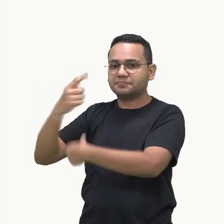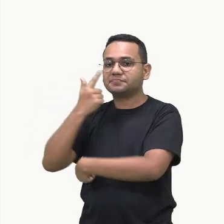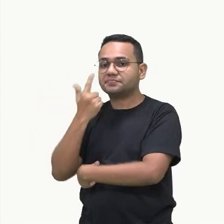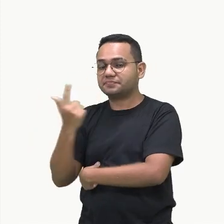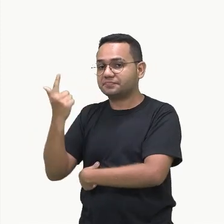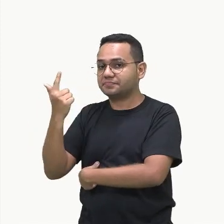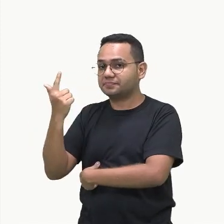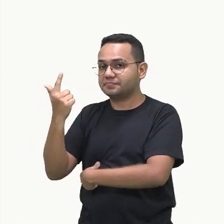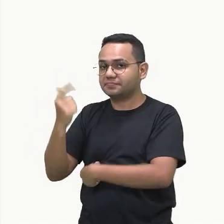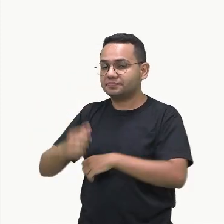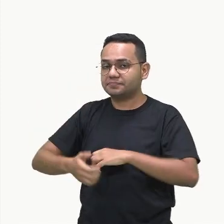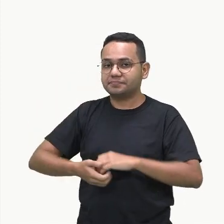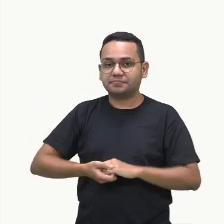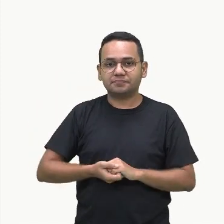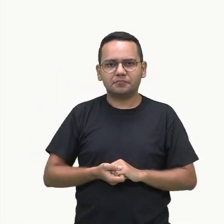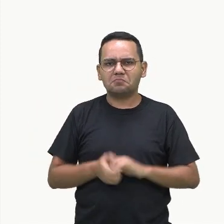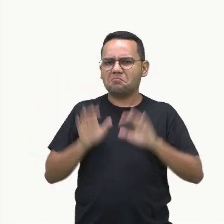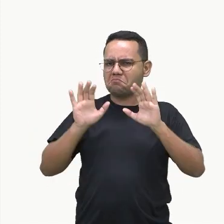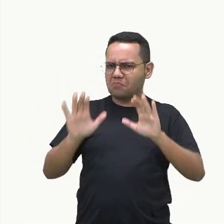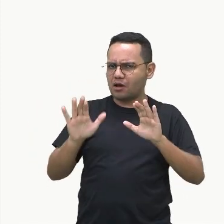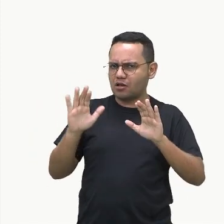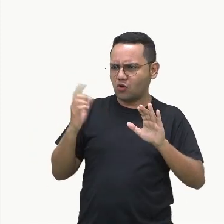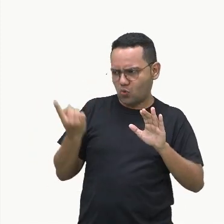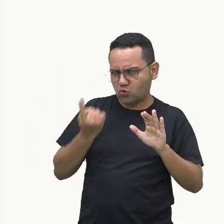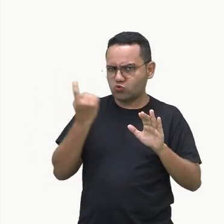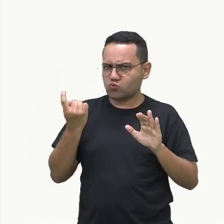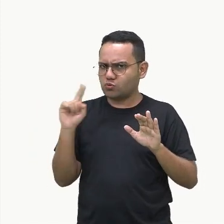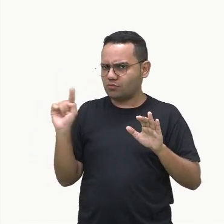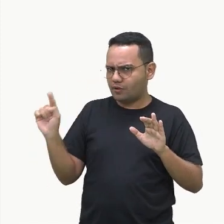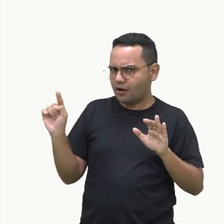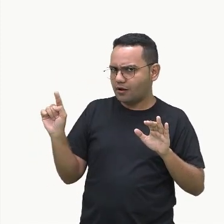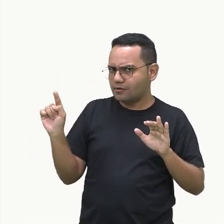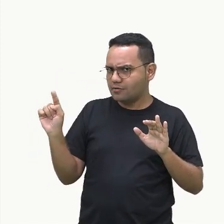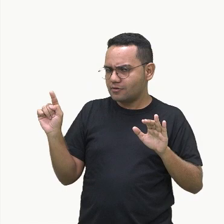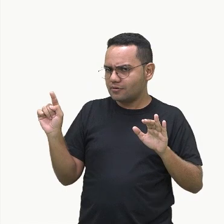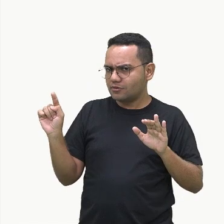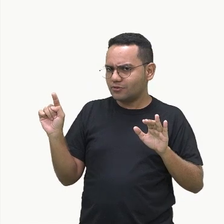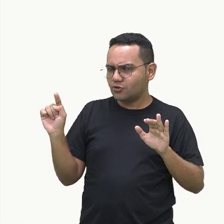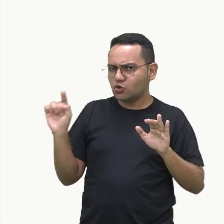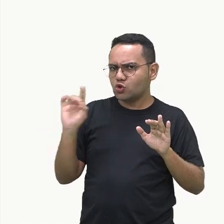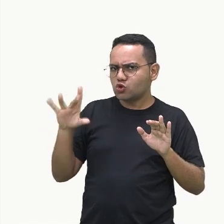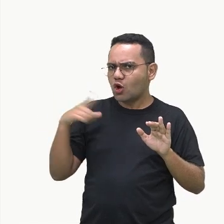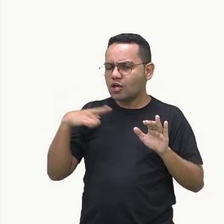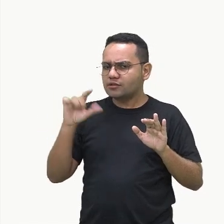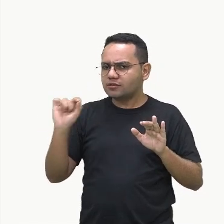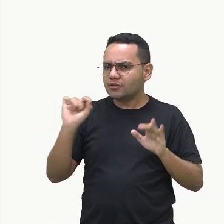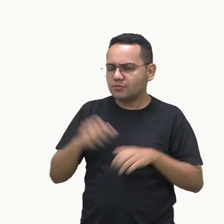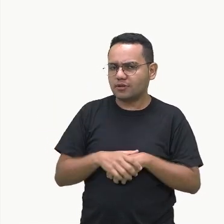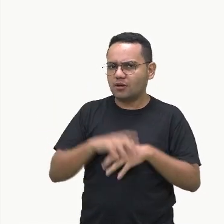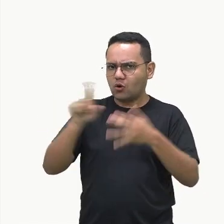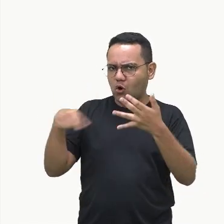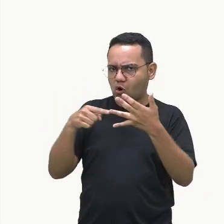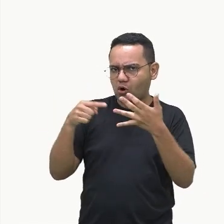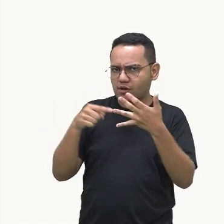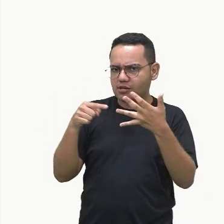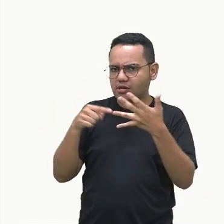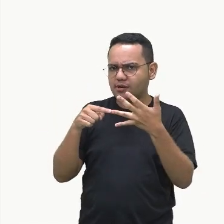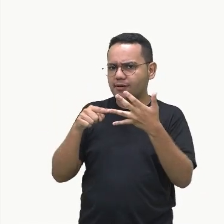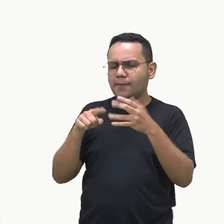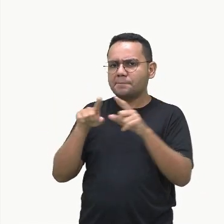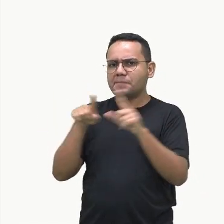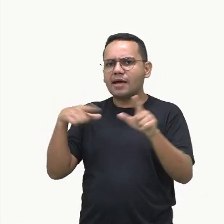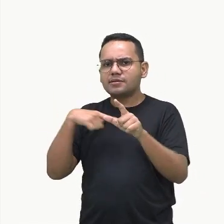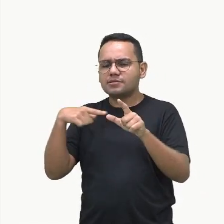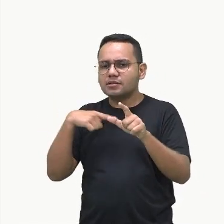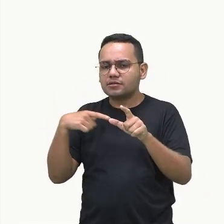interna. Mas eles são os únicos aí, professora? Não é? Só vai ter ângulo colateral que se localiza